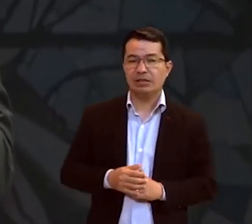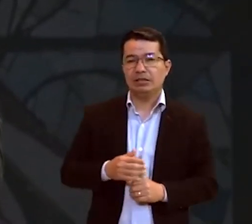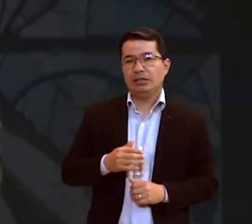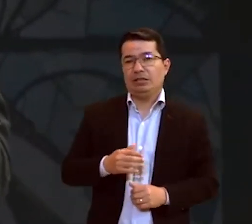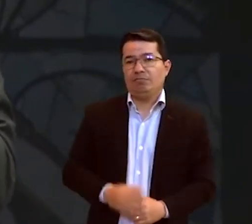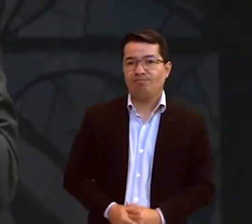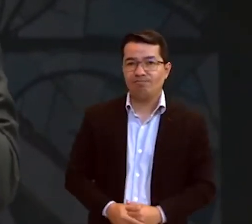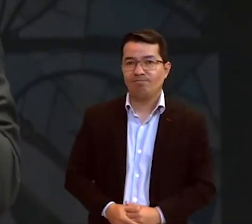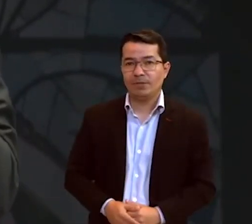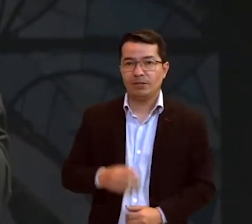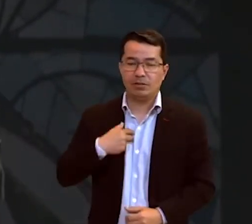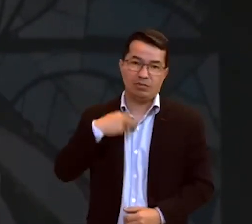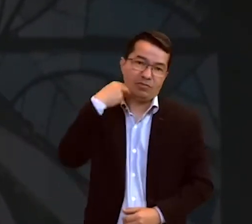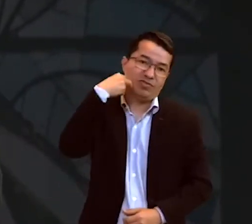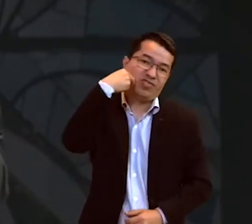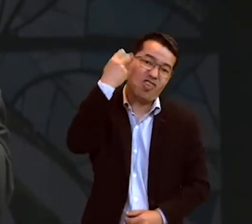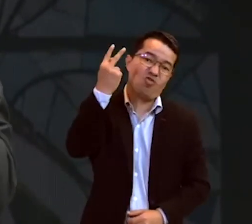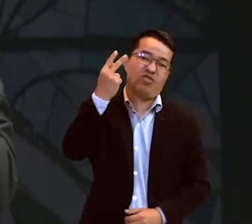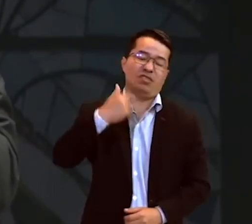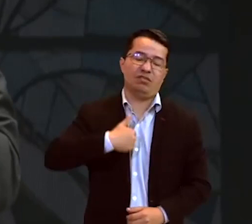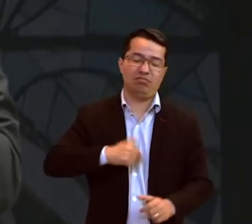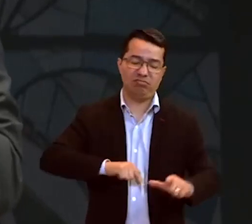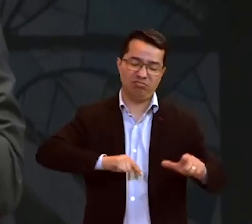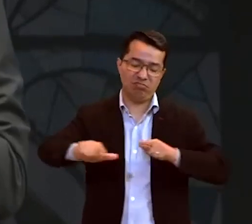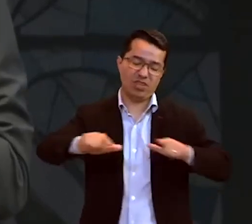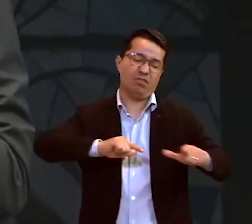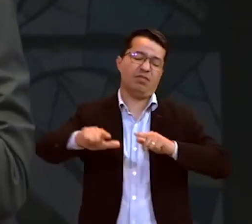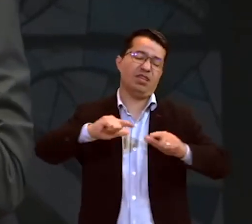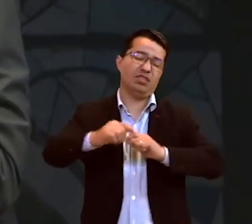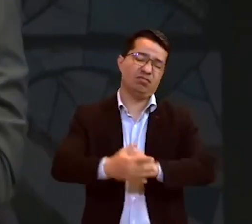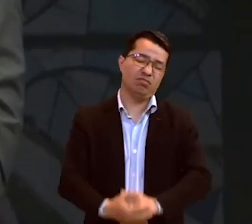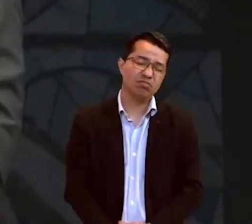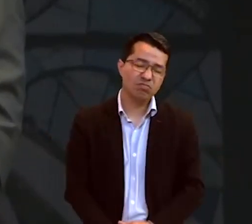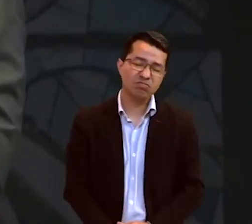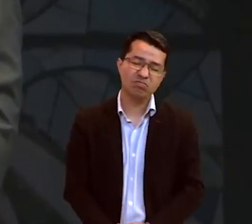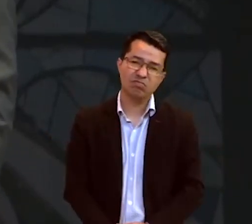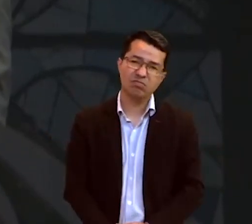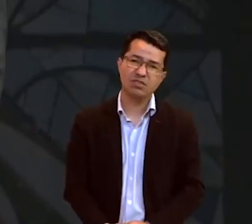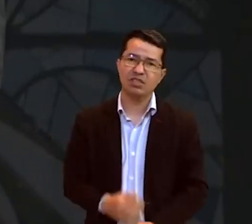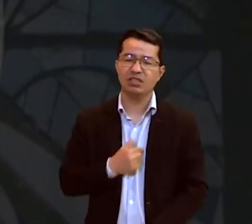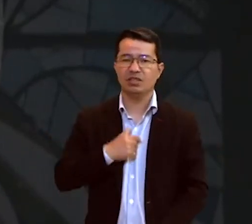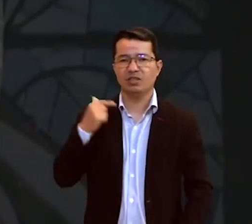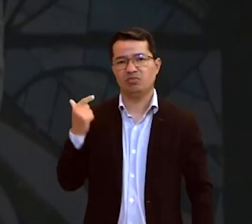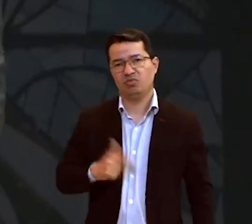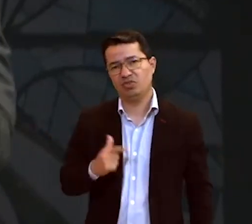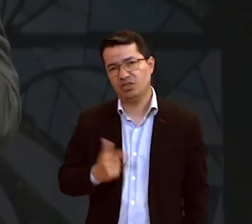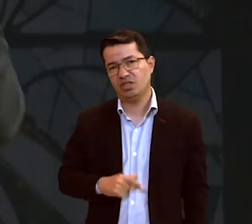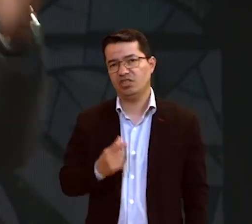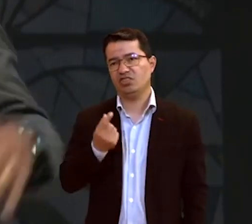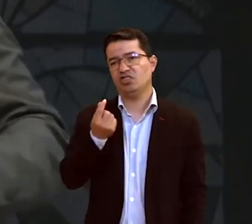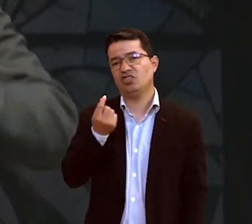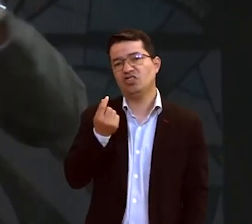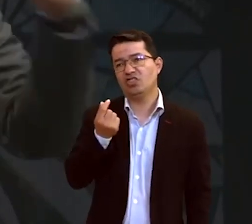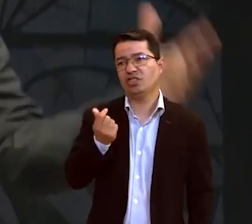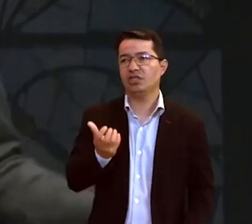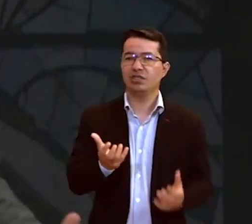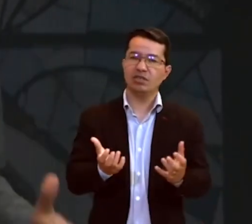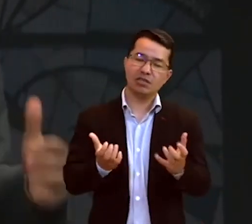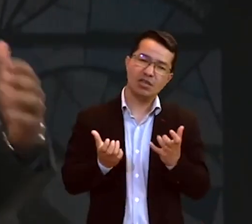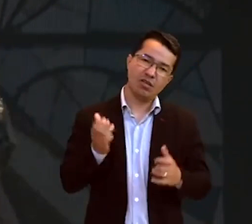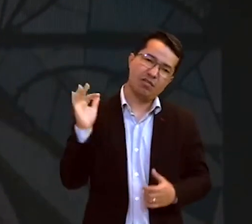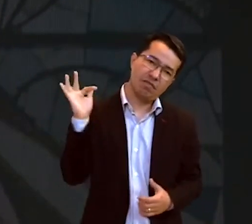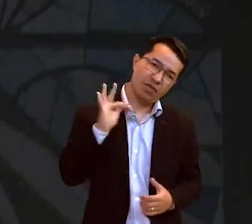vergonha da área que eu trabalho. É uma área que eu não tenho tantos recursos também, eu gostaria de fazer faculdade e